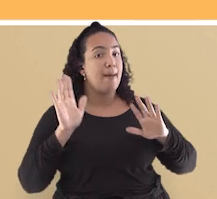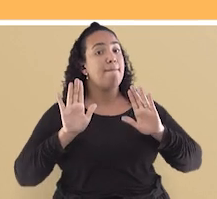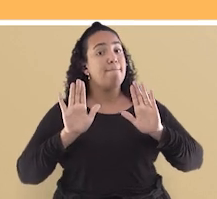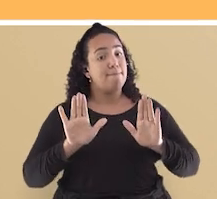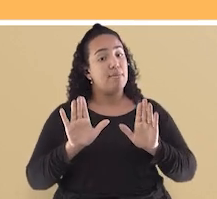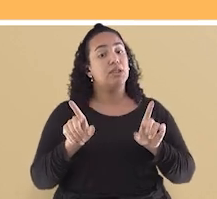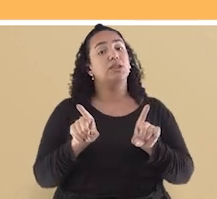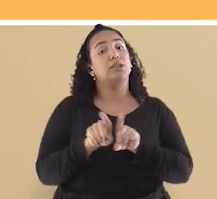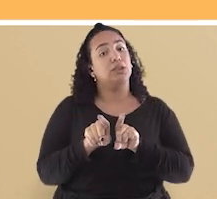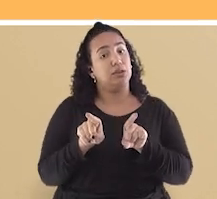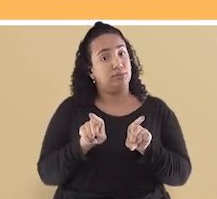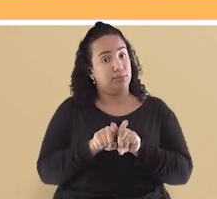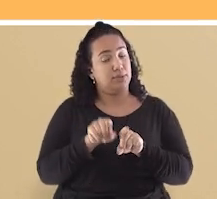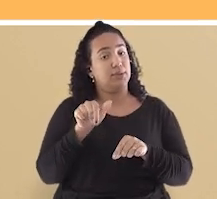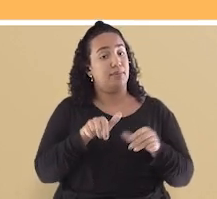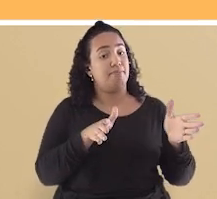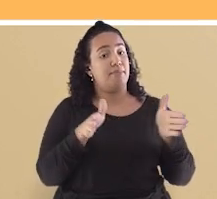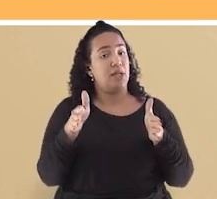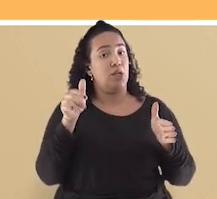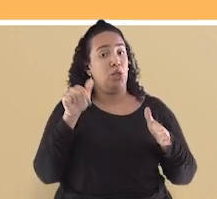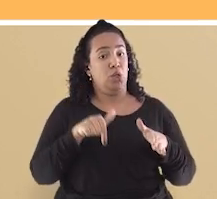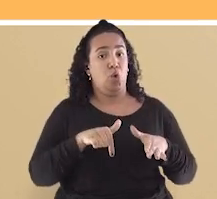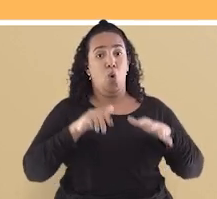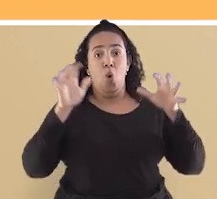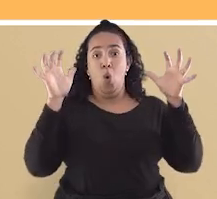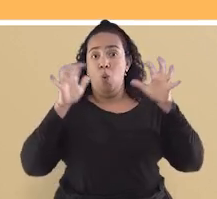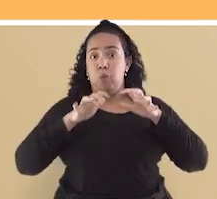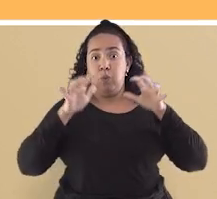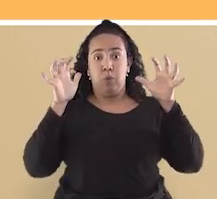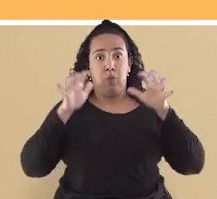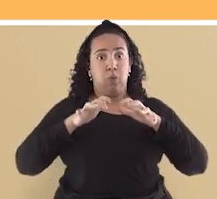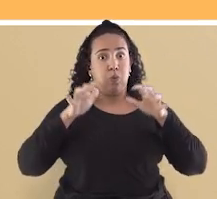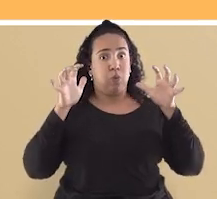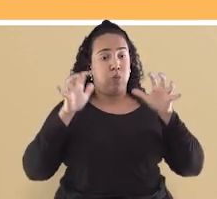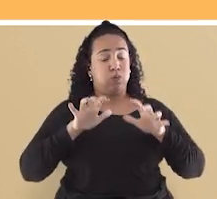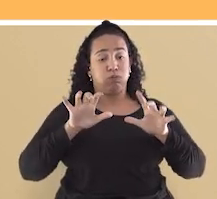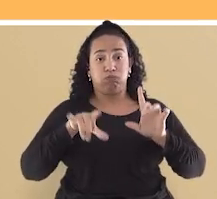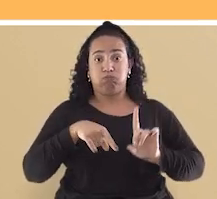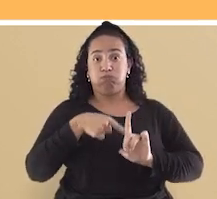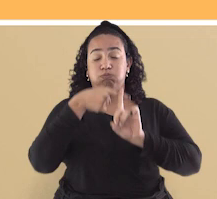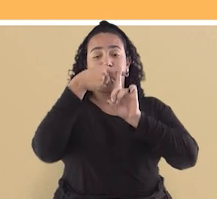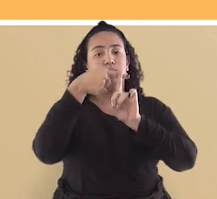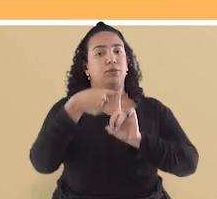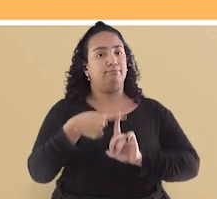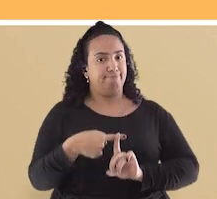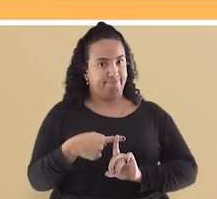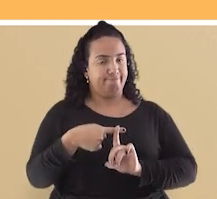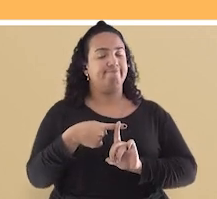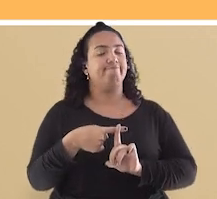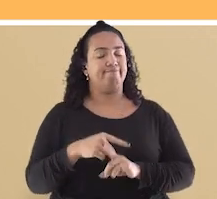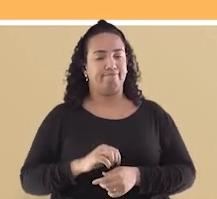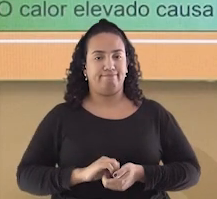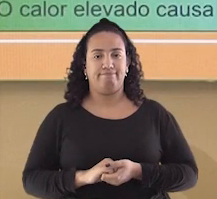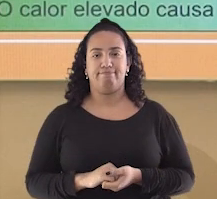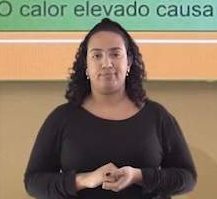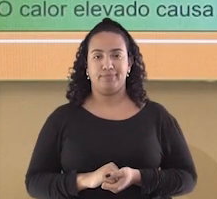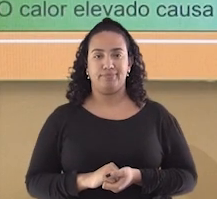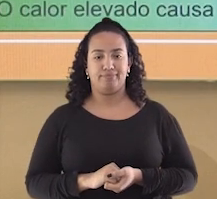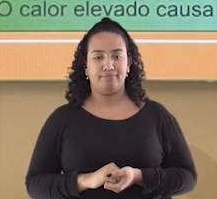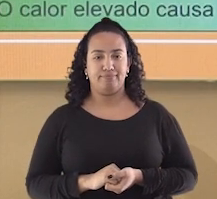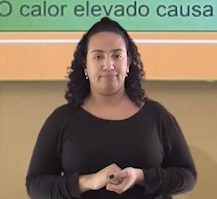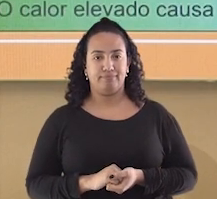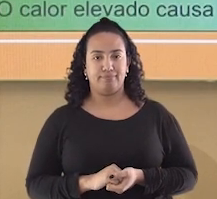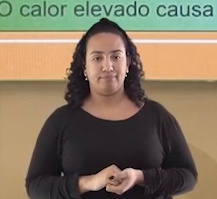também, tá? É uma estação do ano com os maiores índices pluviométricos, ou seja, os maiores níveis de chuva. O aumento